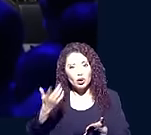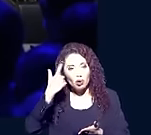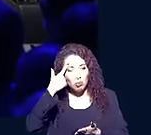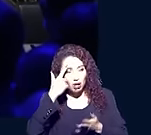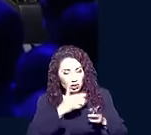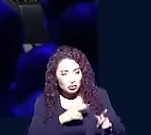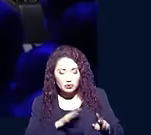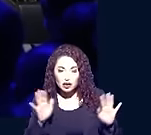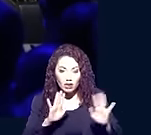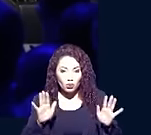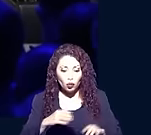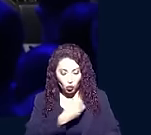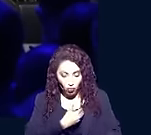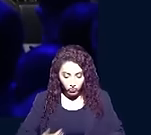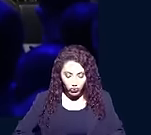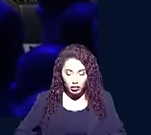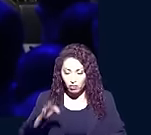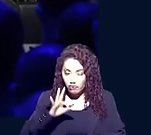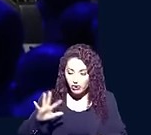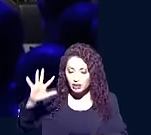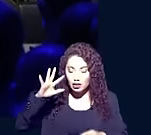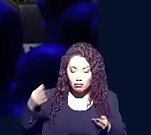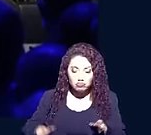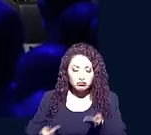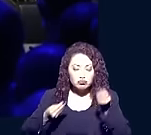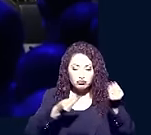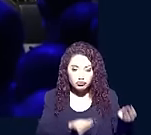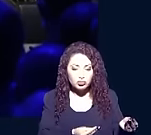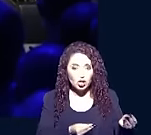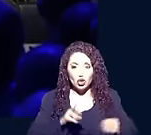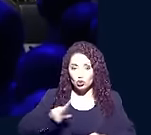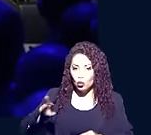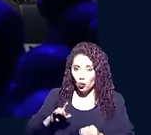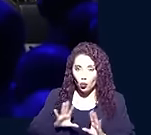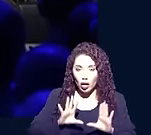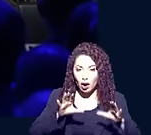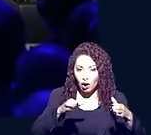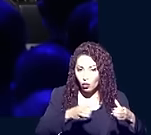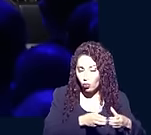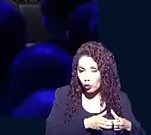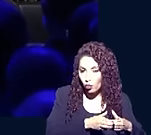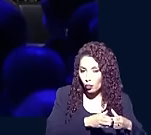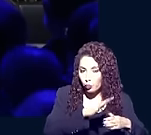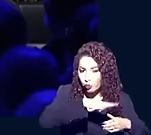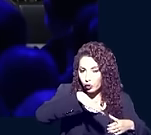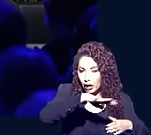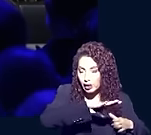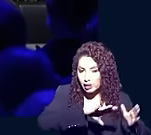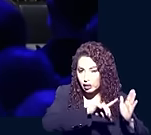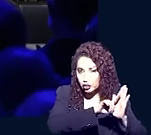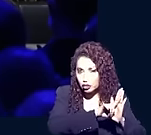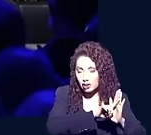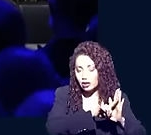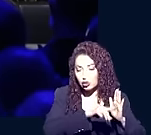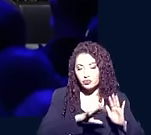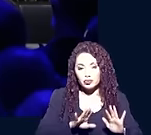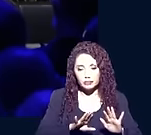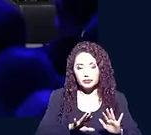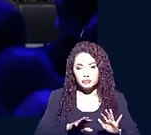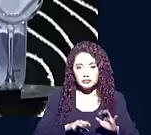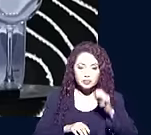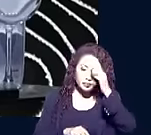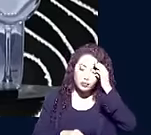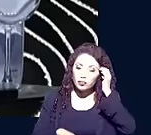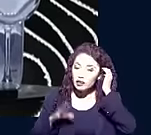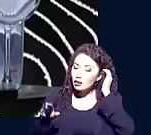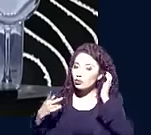enviado pelo Governo Federal não foi de origem sim do Legislativo é pelo que eu tô entendendo então a sua posição pessoal como Artur